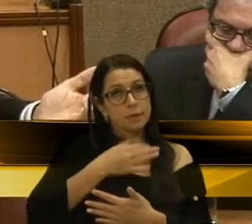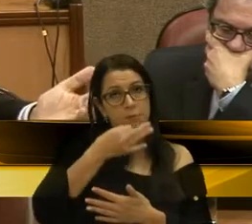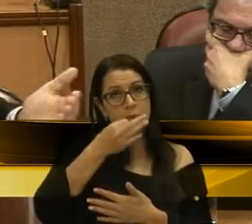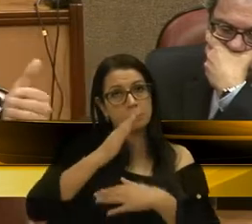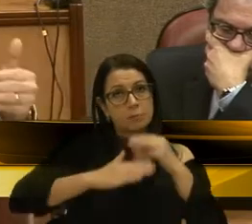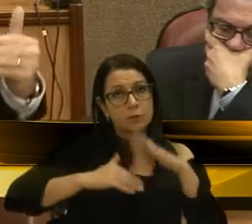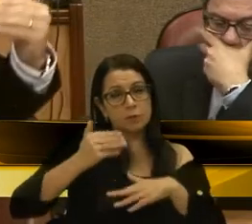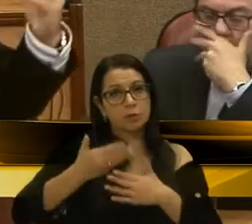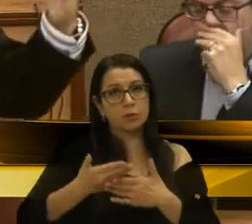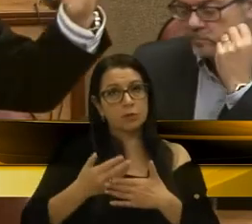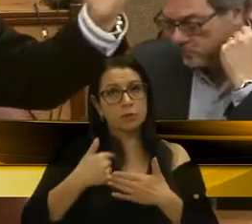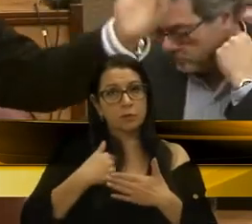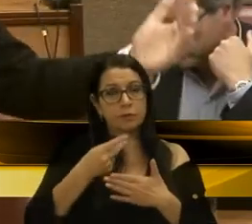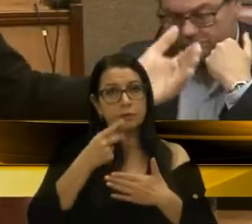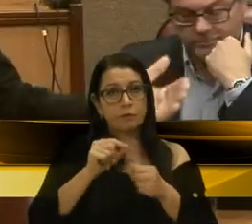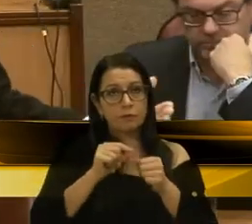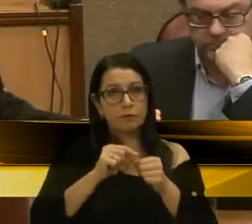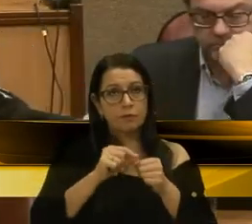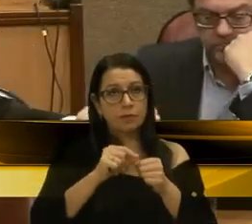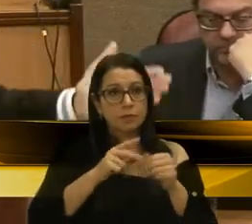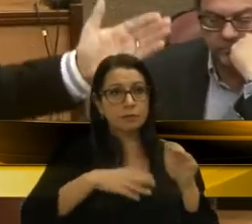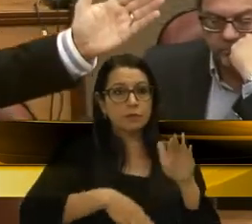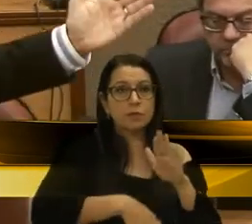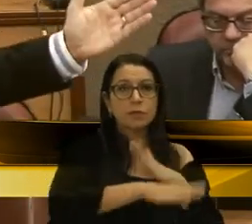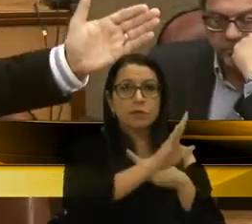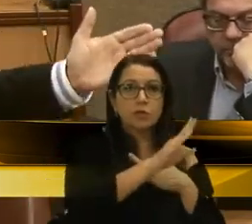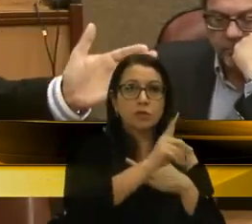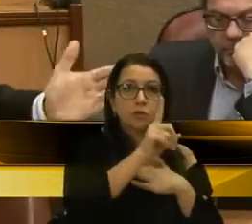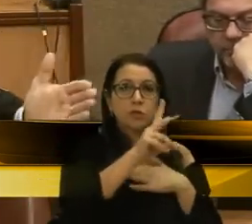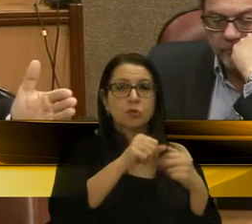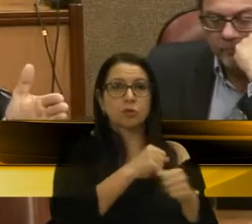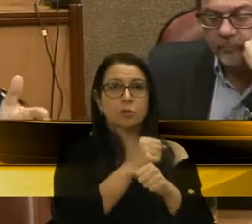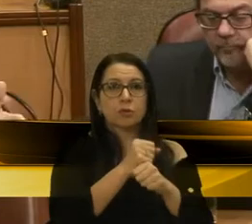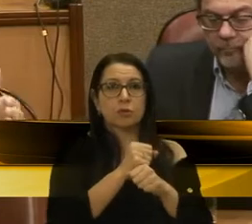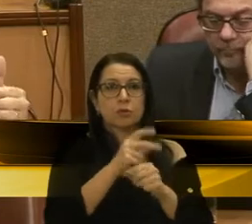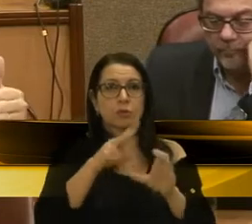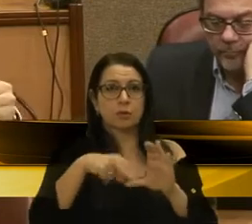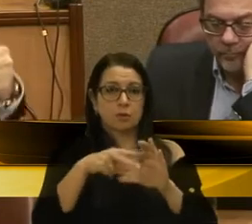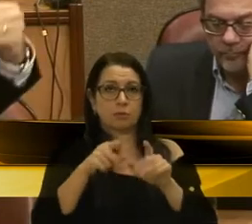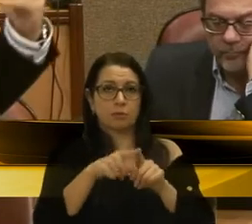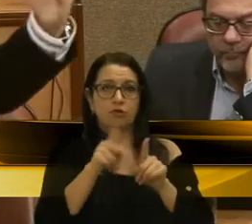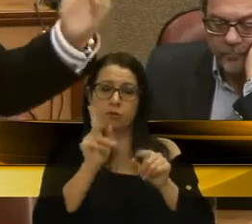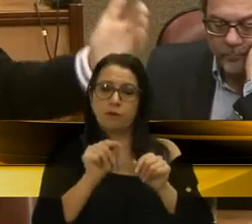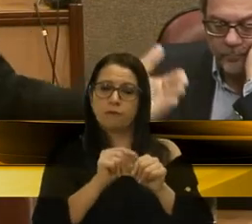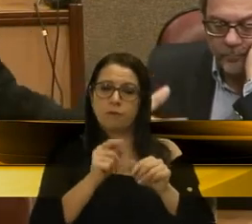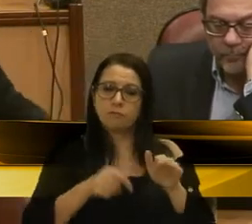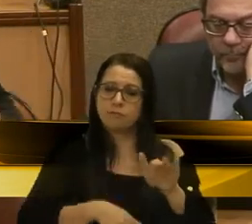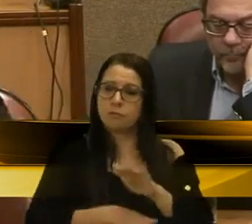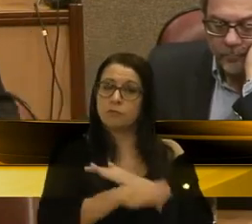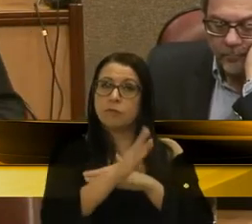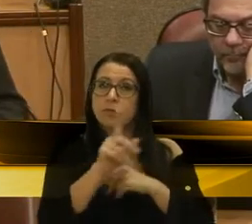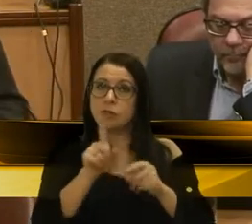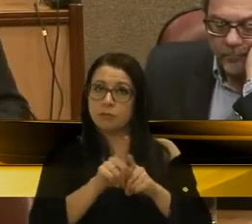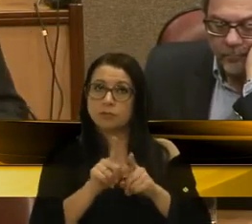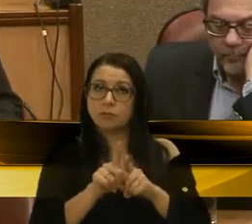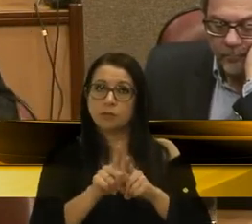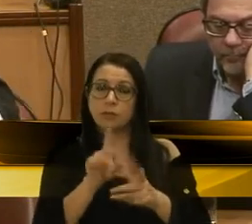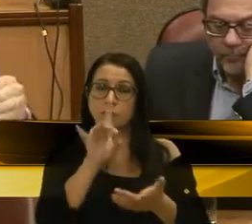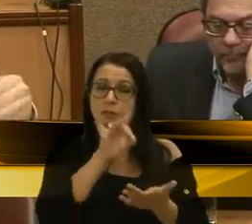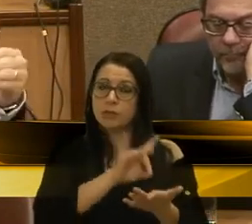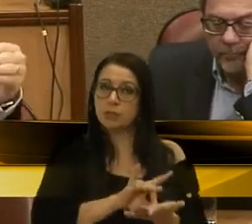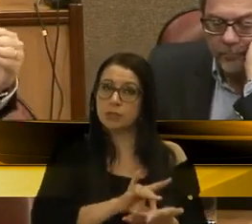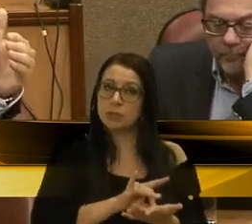atuação, quando faço os meus deslocamentos, e nesses 12 anos que estou na casa, fiz já algum deslocamento também em viagens